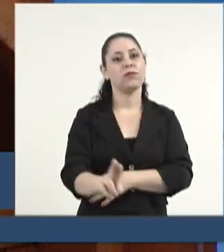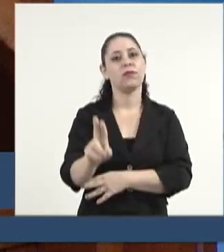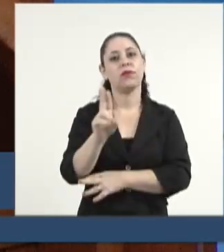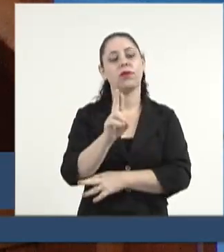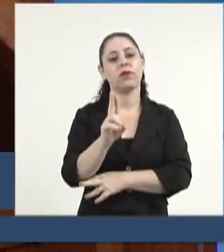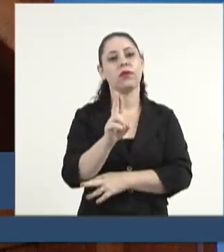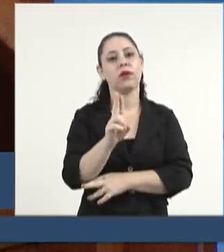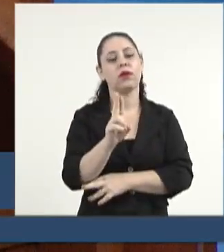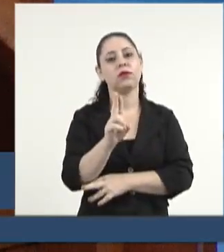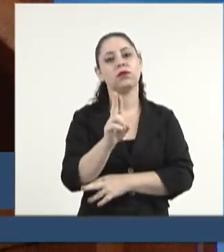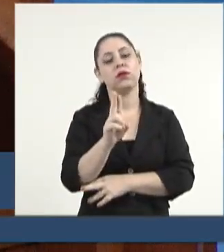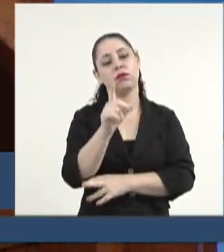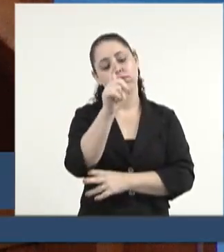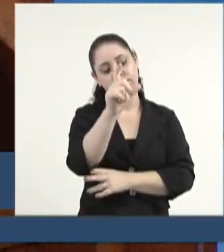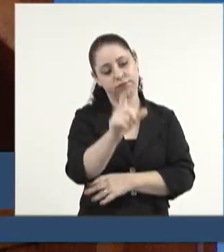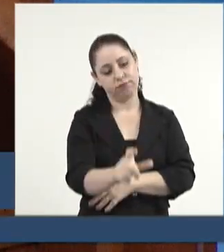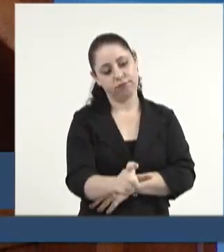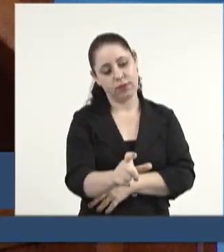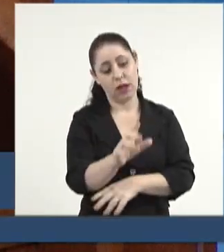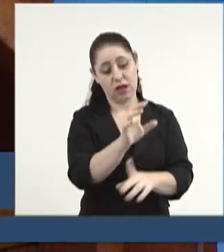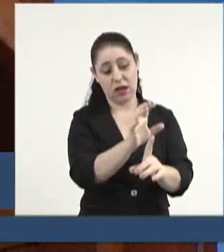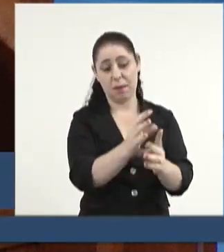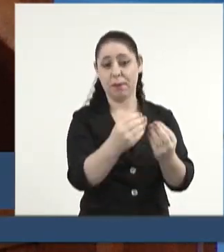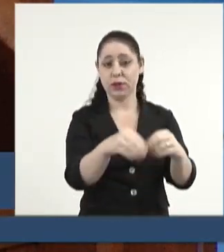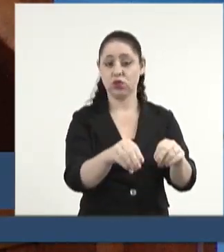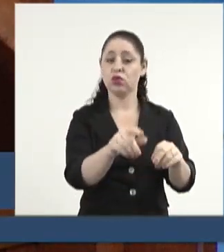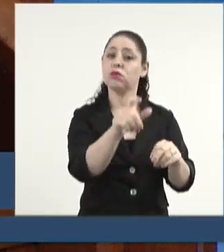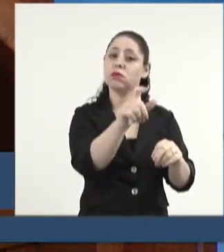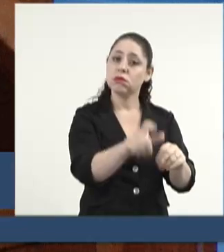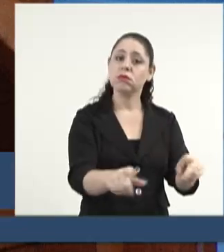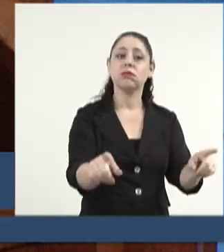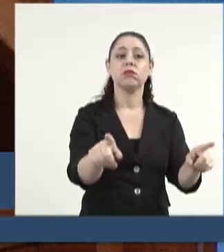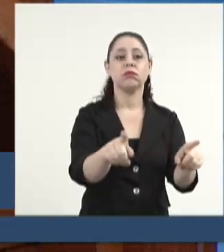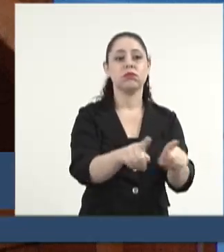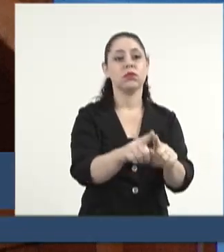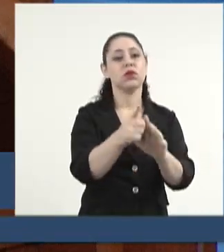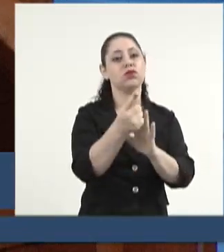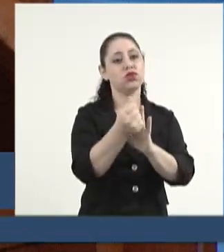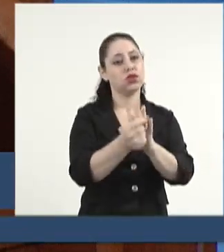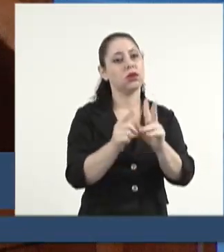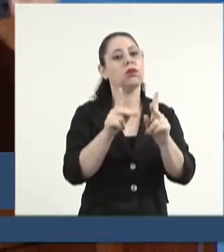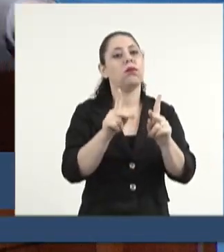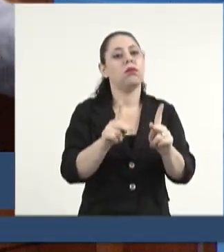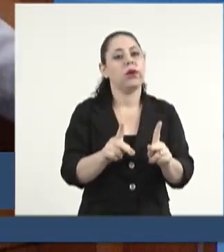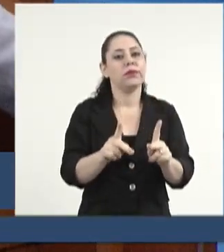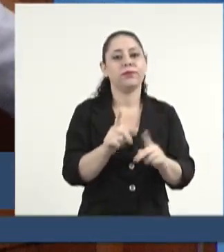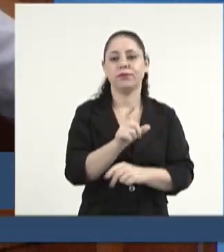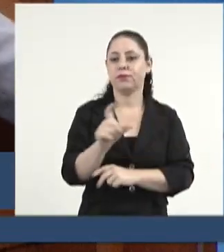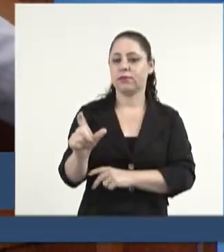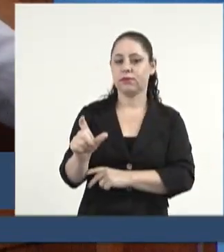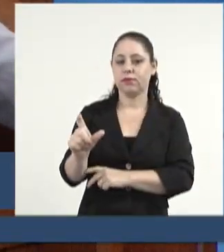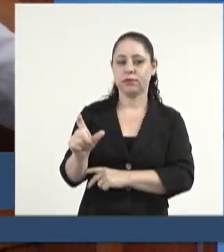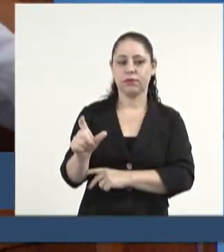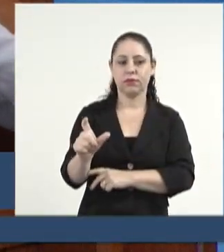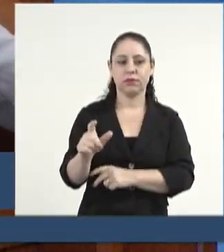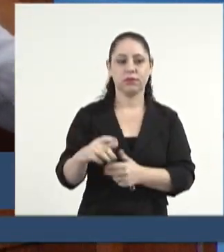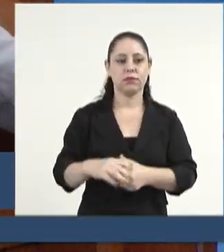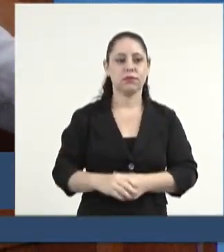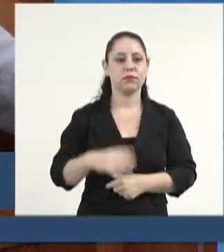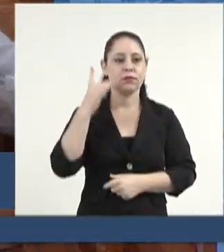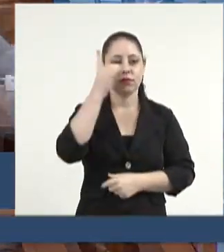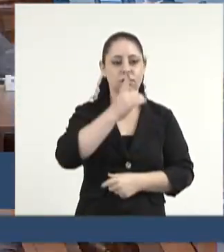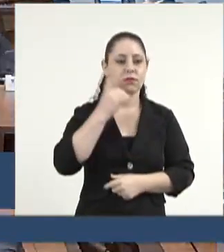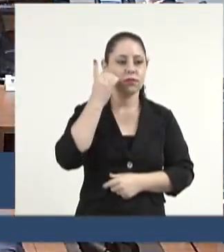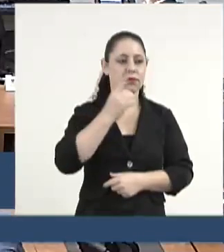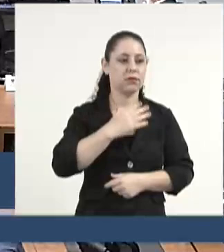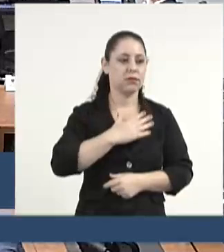utilizados para isso, parte deles afetam de forma direta também os recursos públicos. Com a palavra, deputado